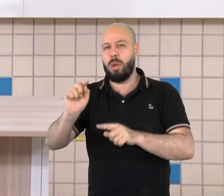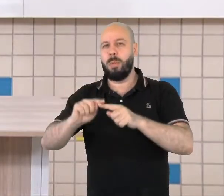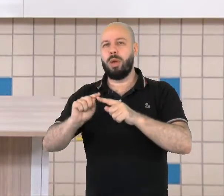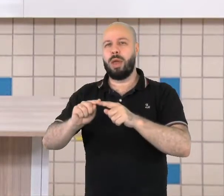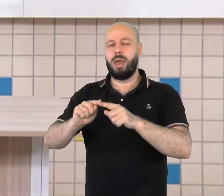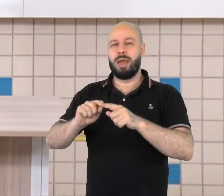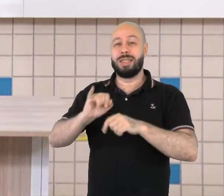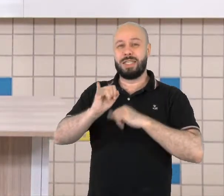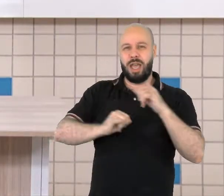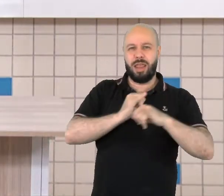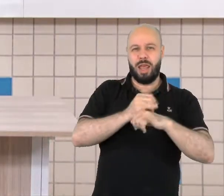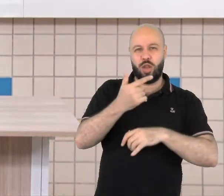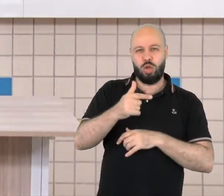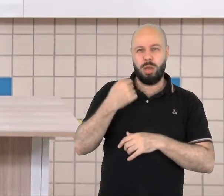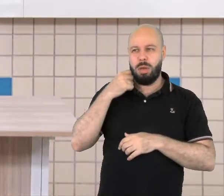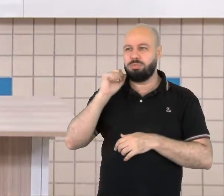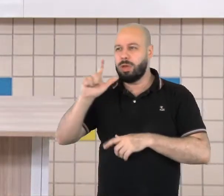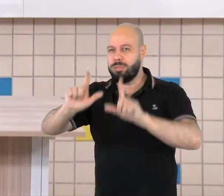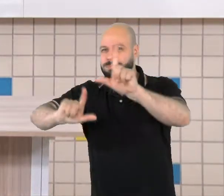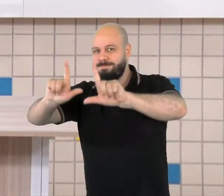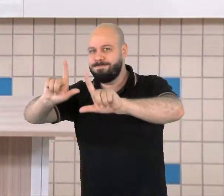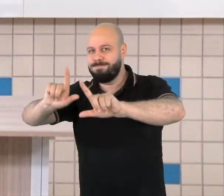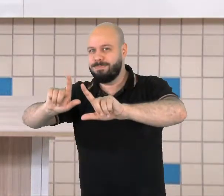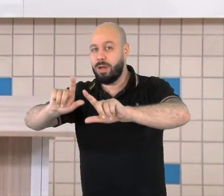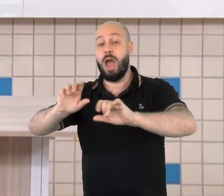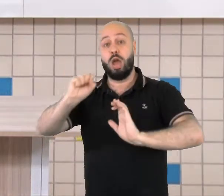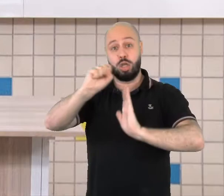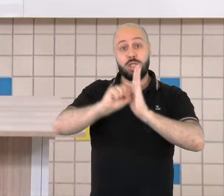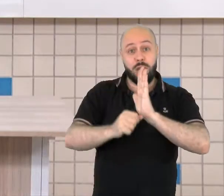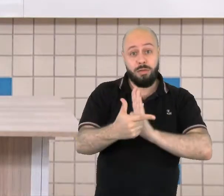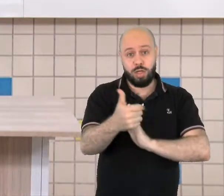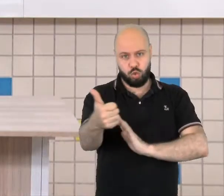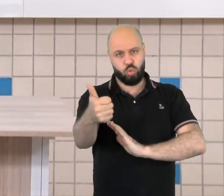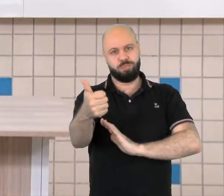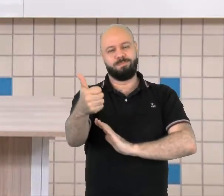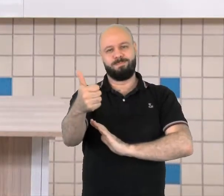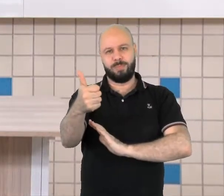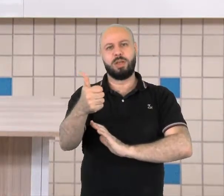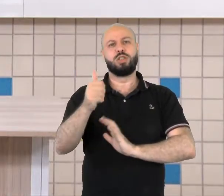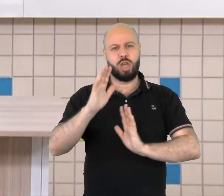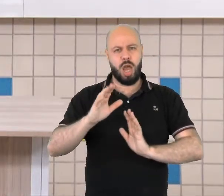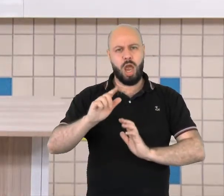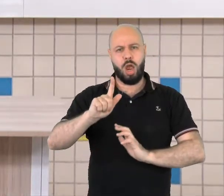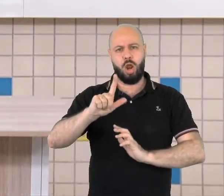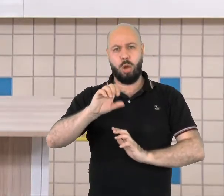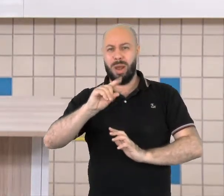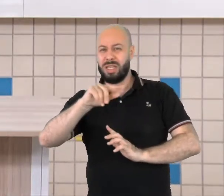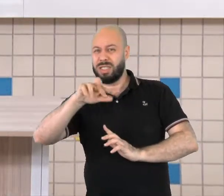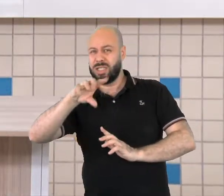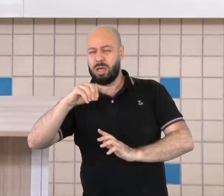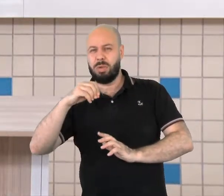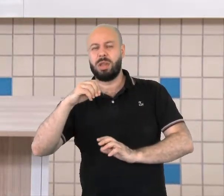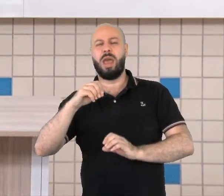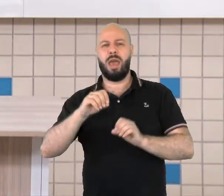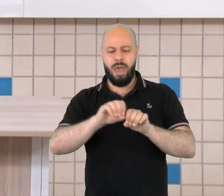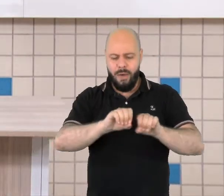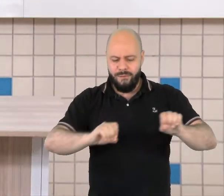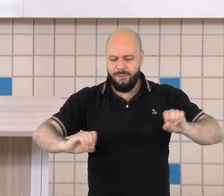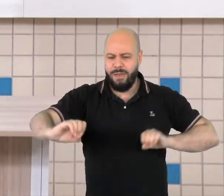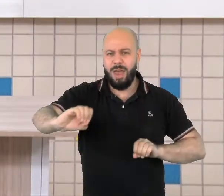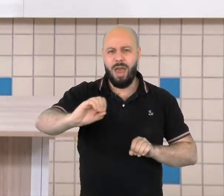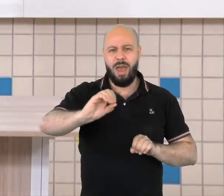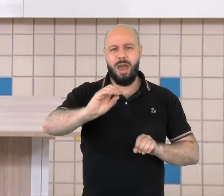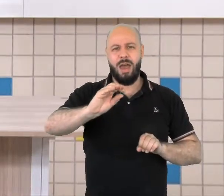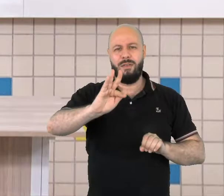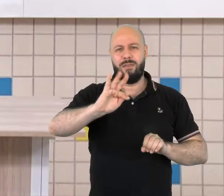ter acesso à internet, olhem só, hein? No século XXI, com a globalização, com esse tanto de cabo de fibra ótica, eles ainda